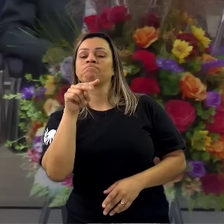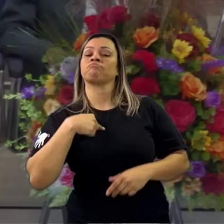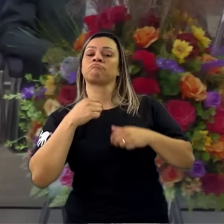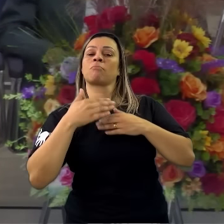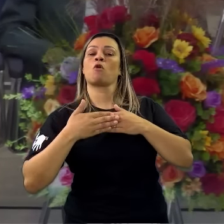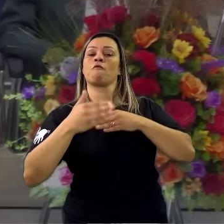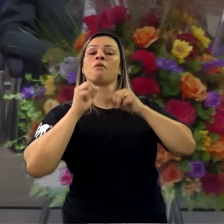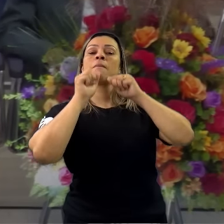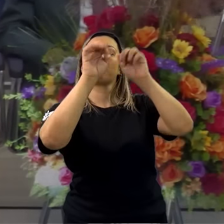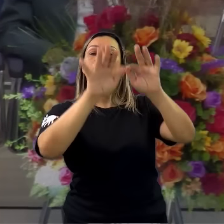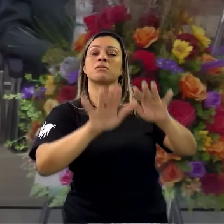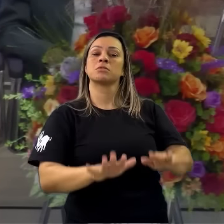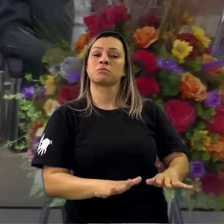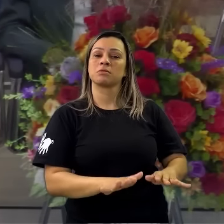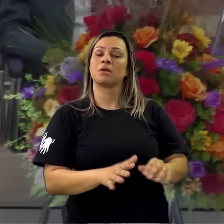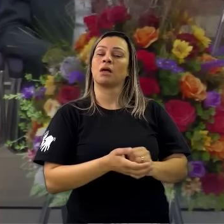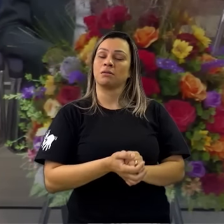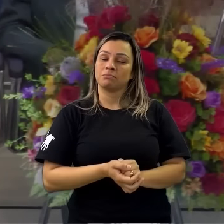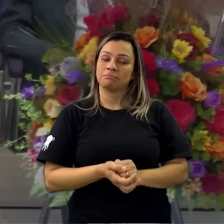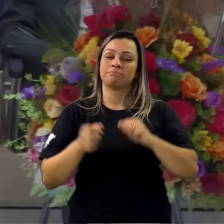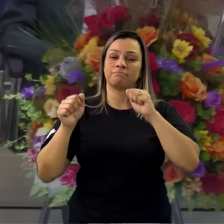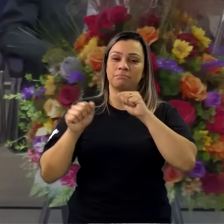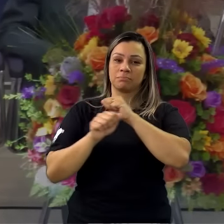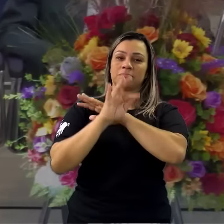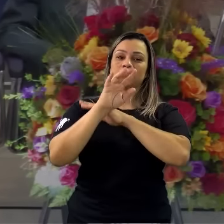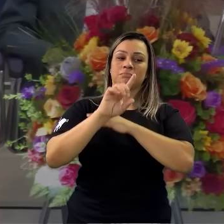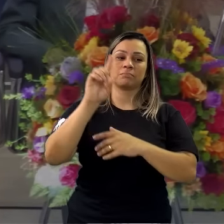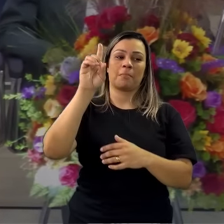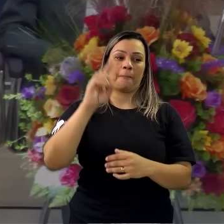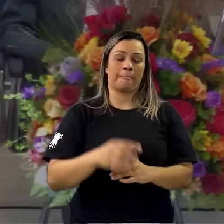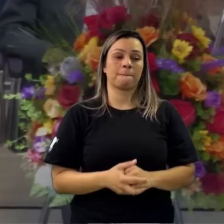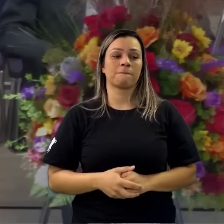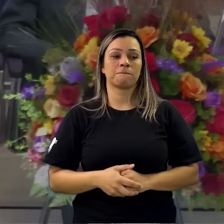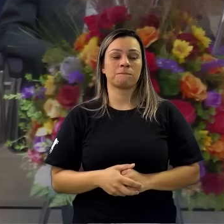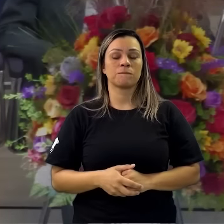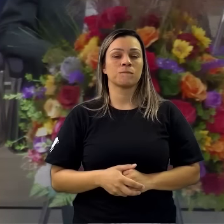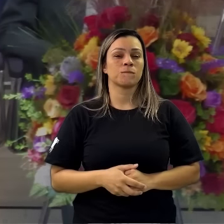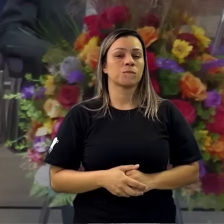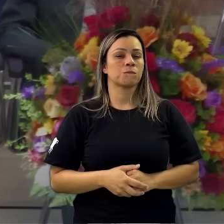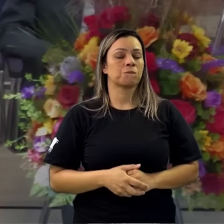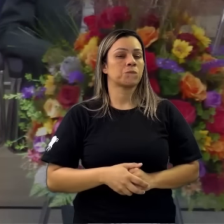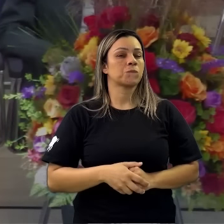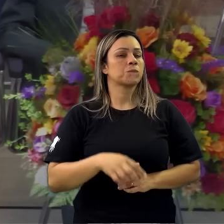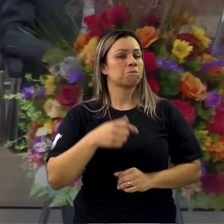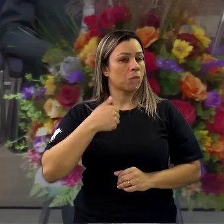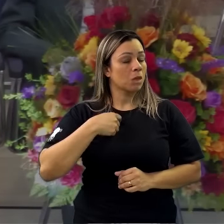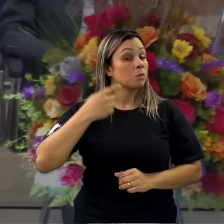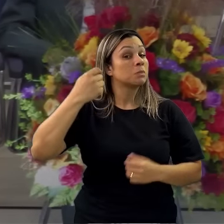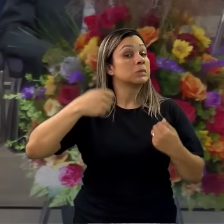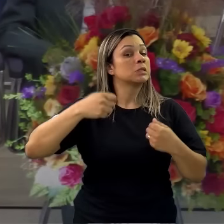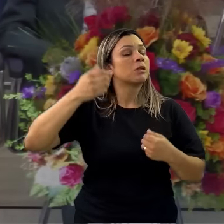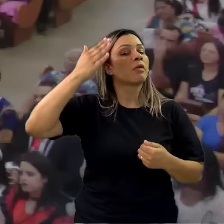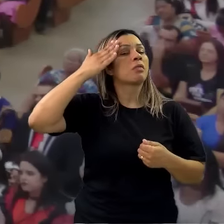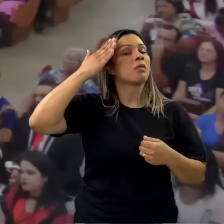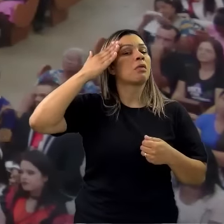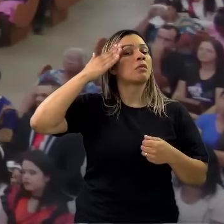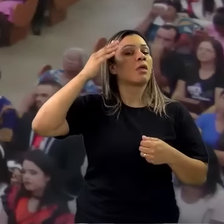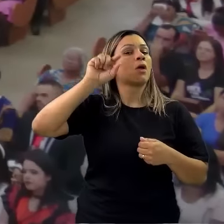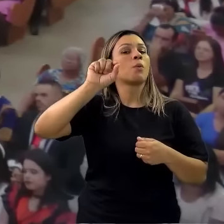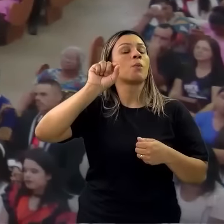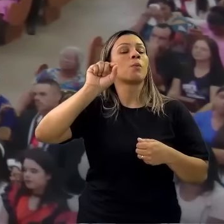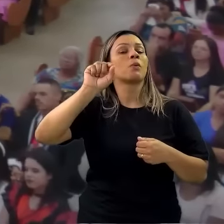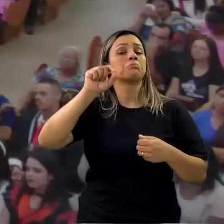eu não sei se você pode dar um glória por esta palavra sabe uma das coisas que eu tenho que entender irmãos é a porção que